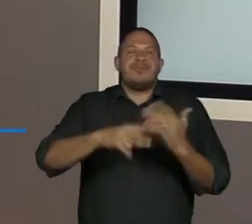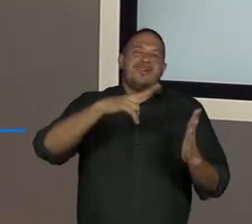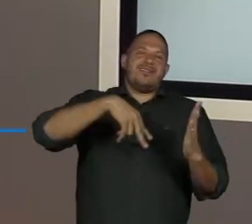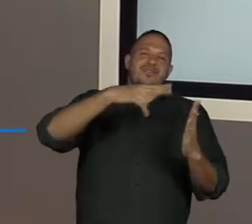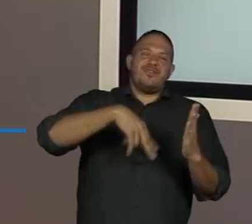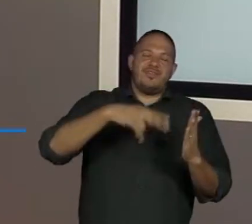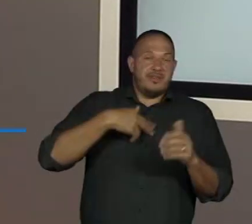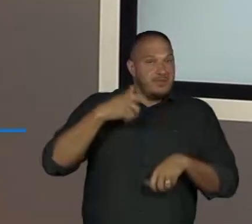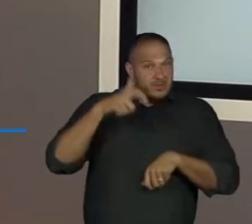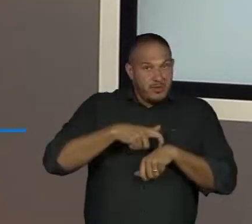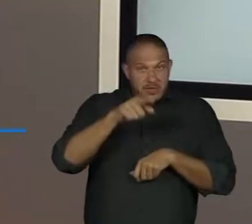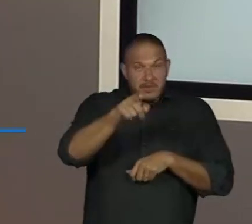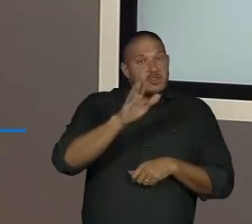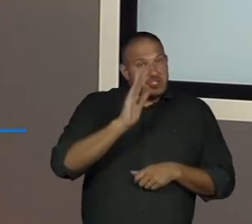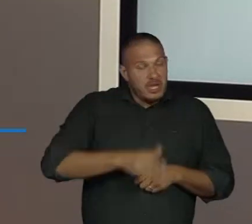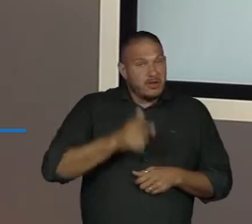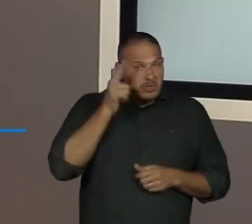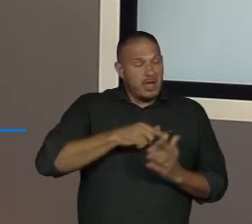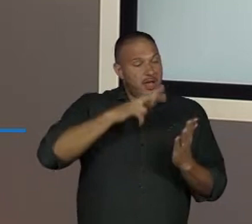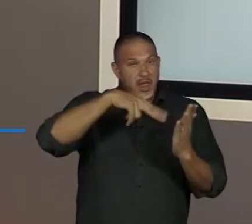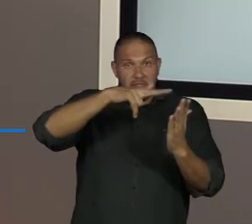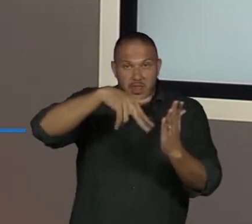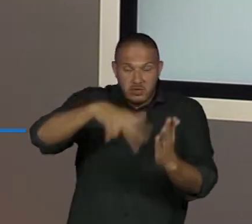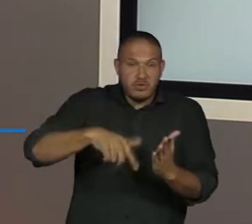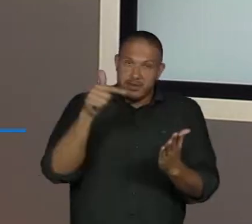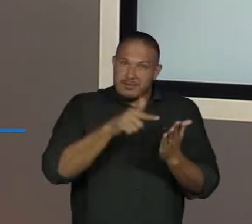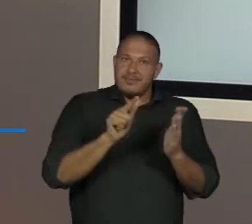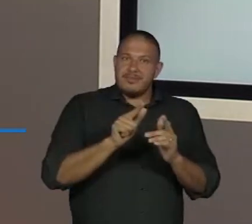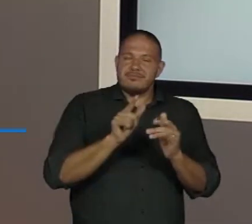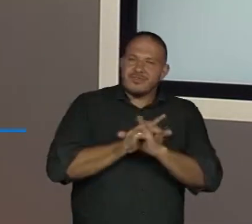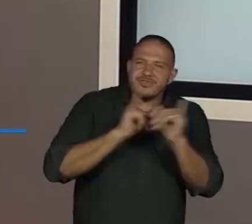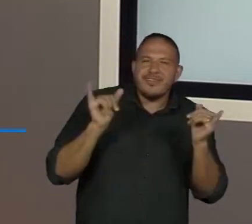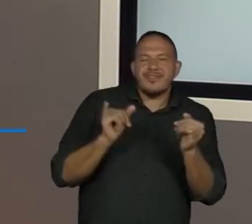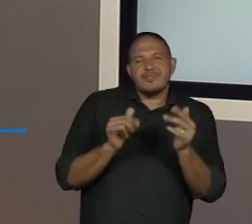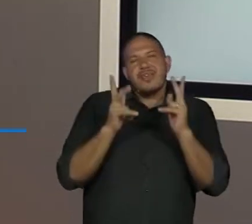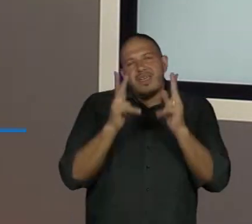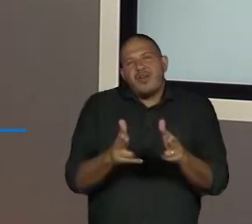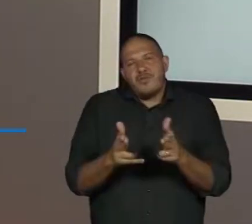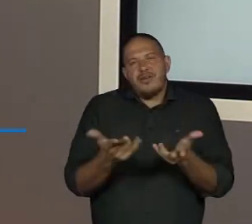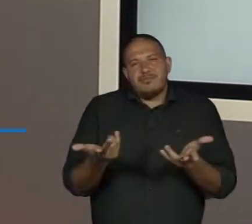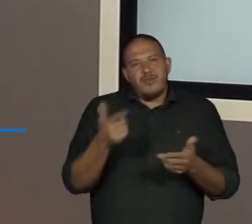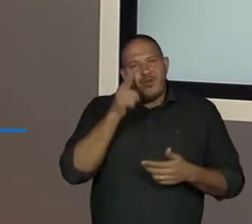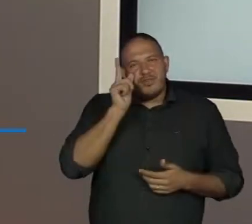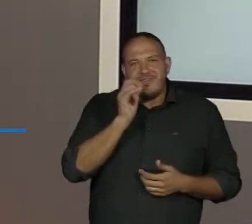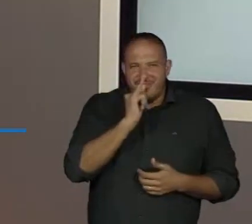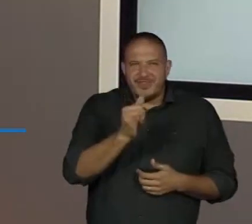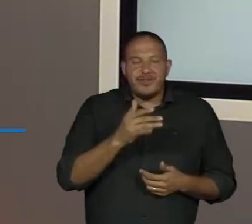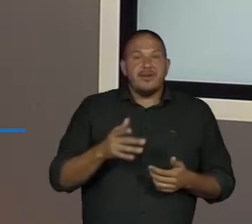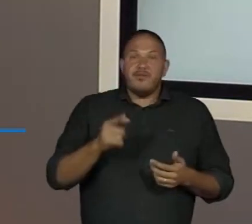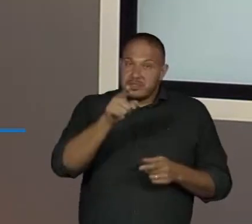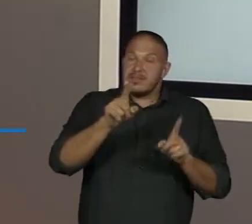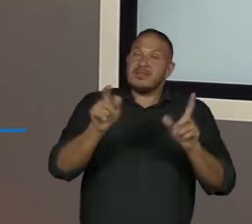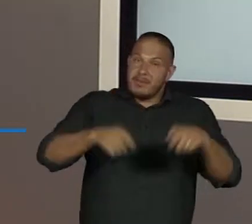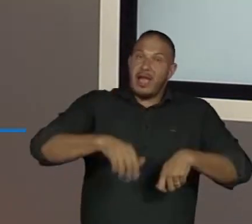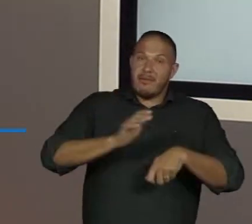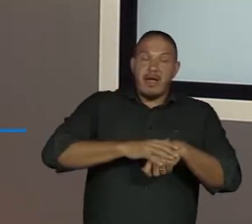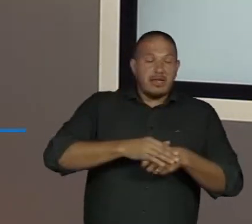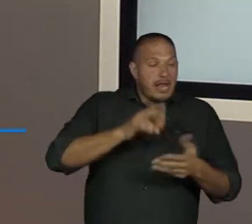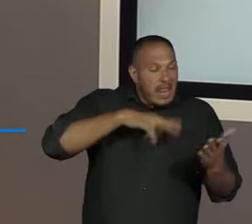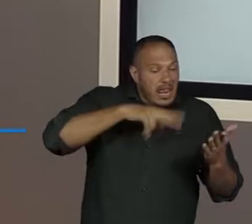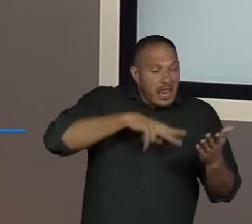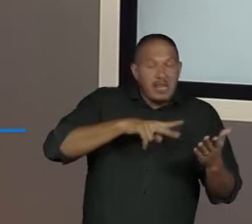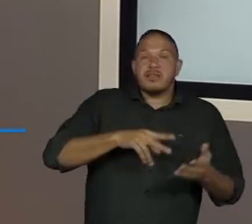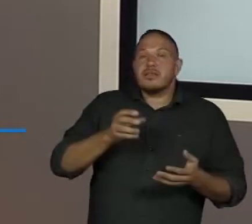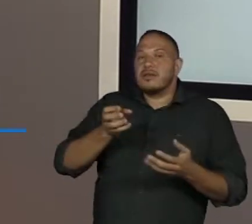partir do momento que você realiza a leitura daquela notícia, igualmente falamos ontem, você é capaz de compartilhar uma